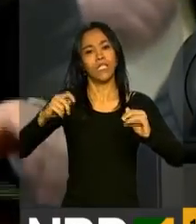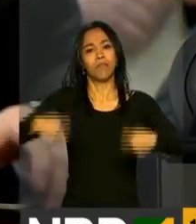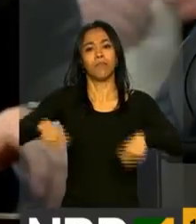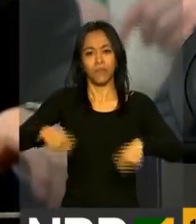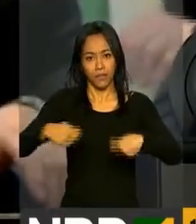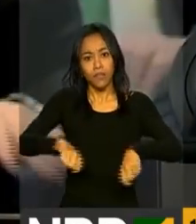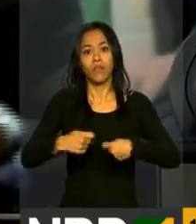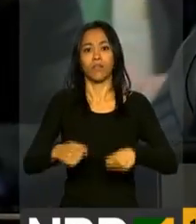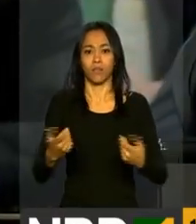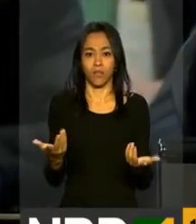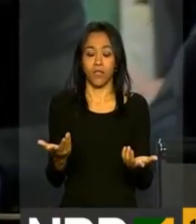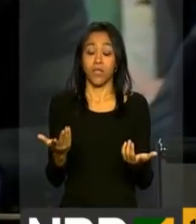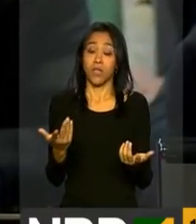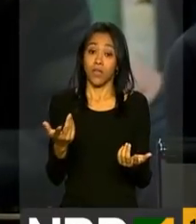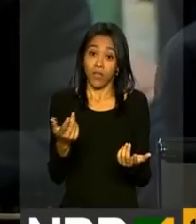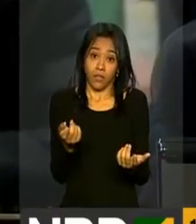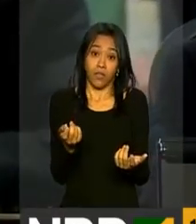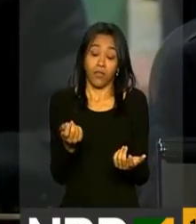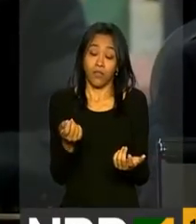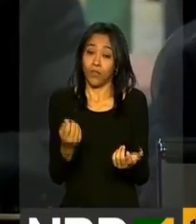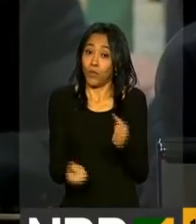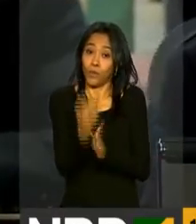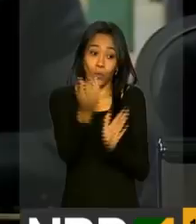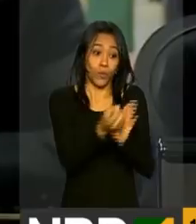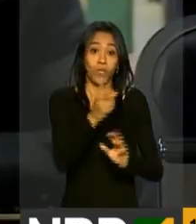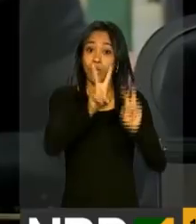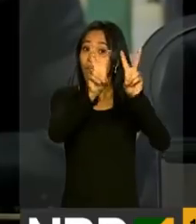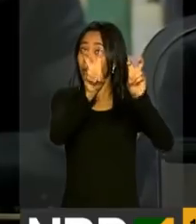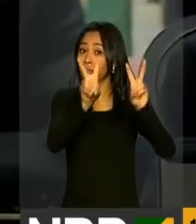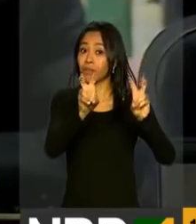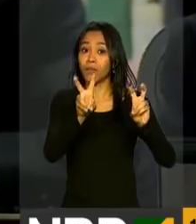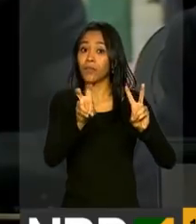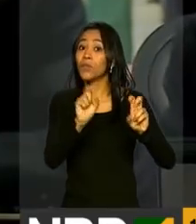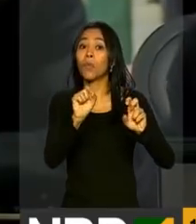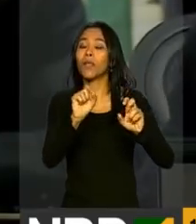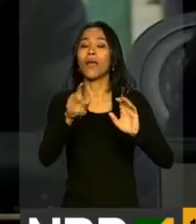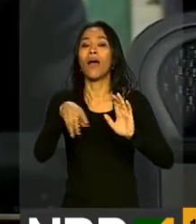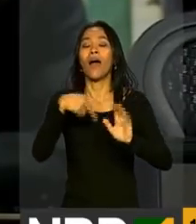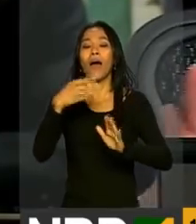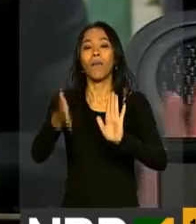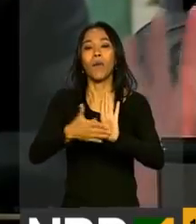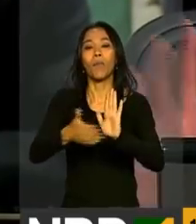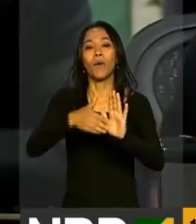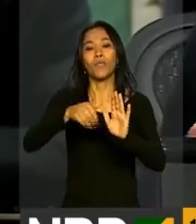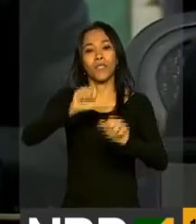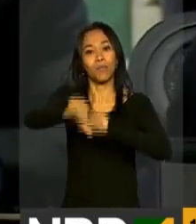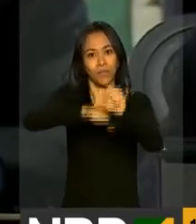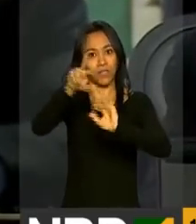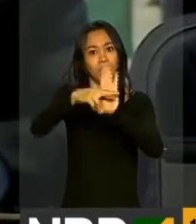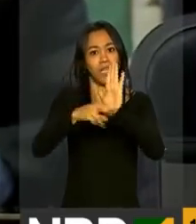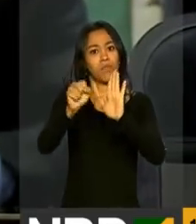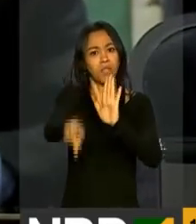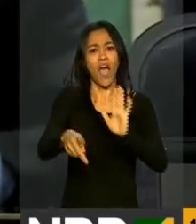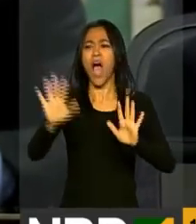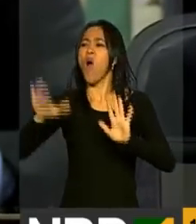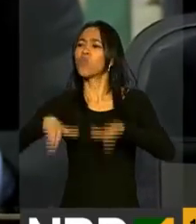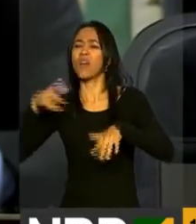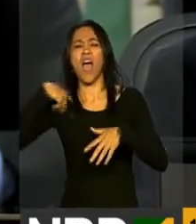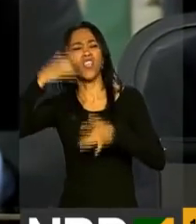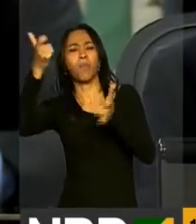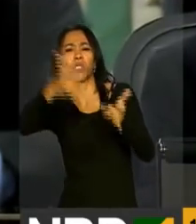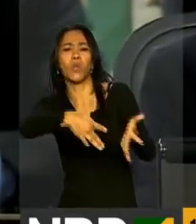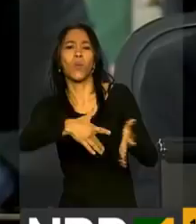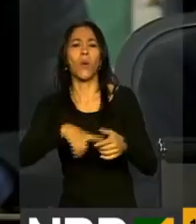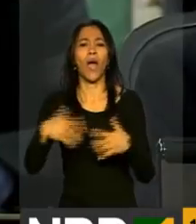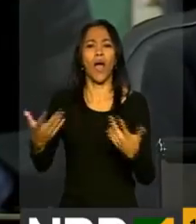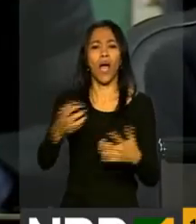convenhamos aqui surge muito tema da previdência social é a mais para quem abandonou a previdência social alguns até dizem ao temer